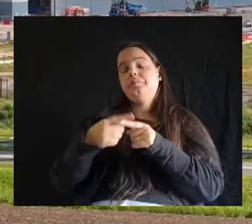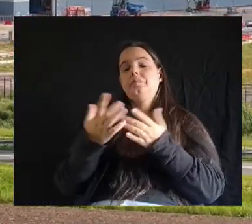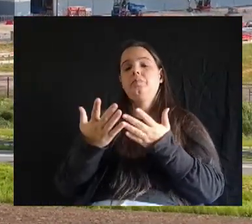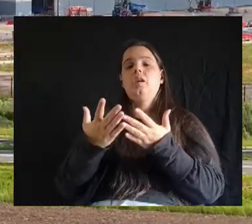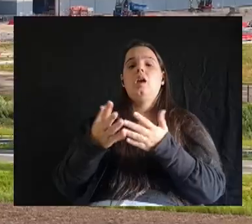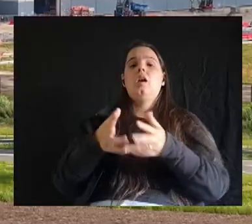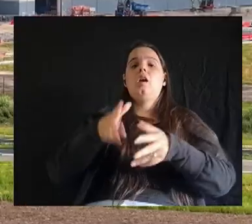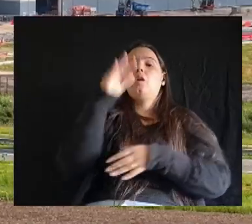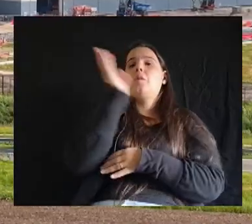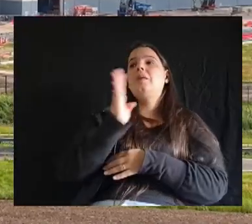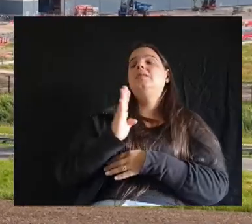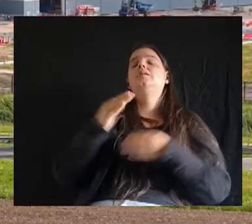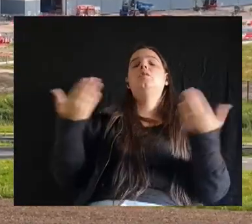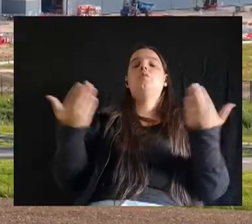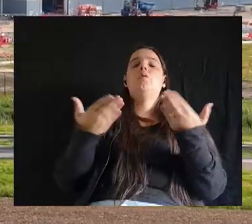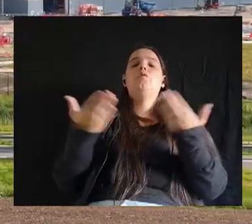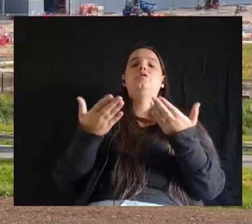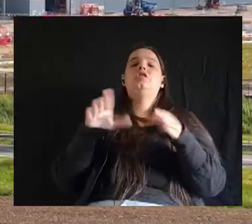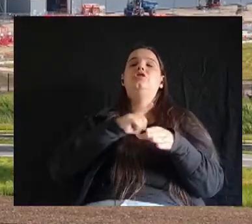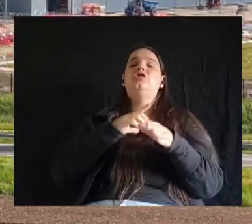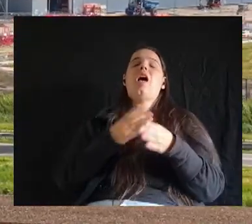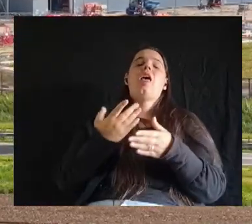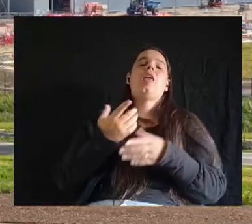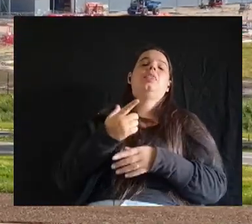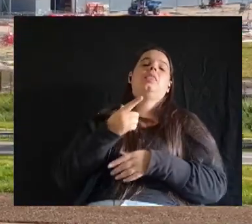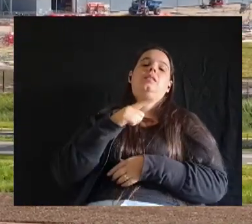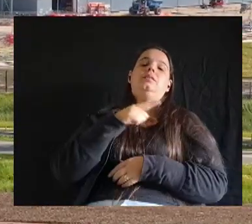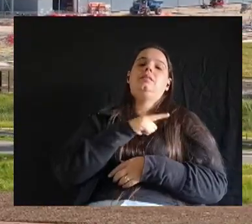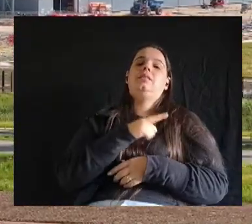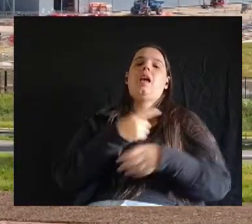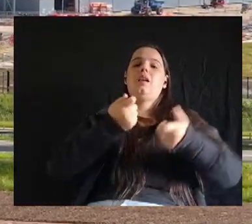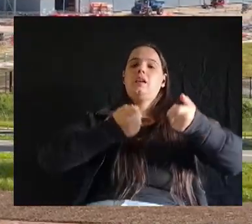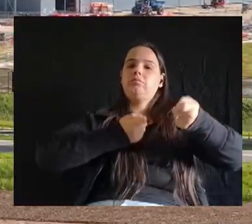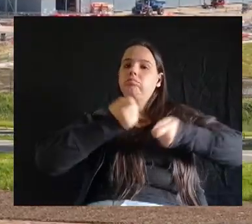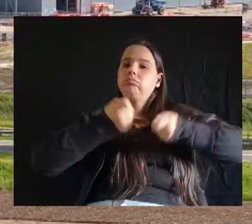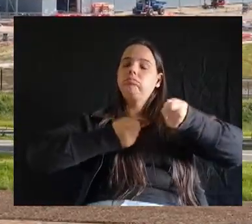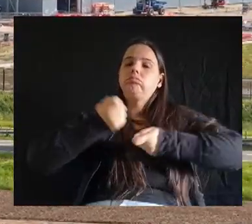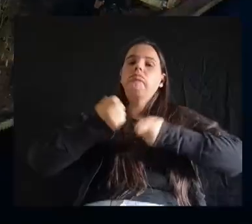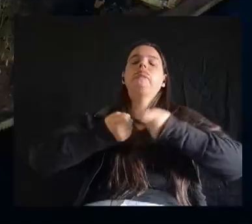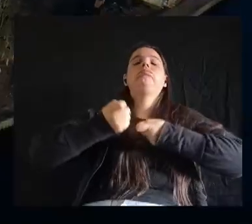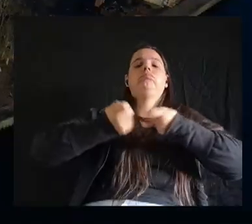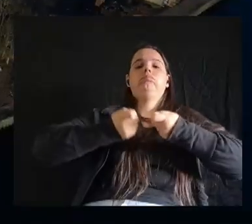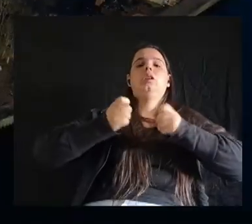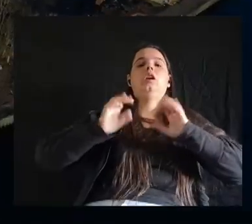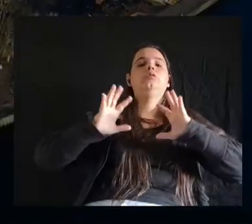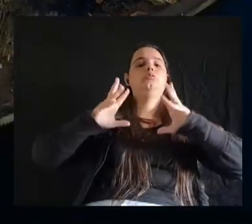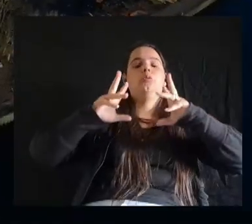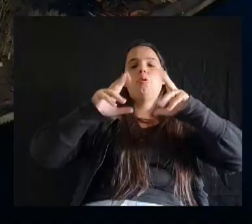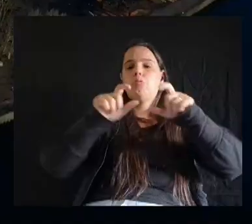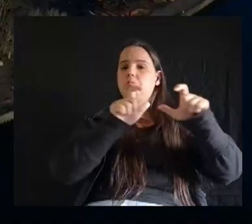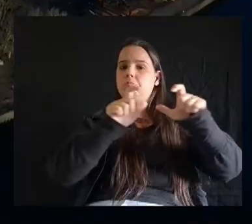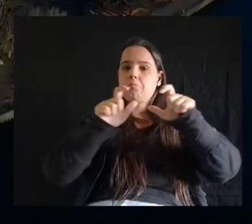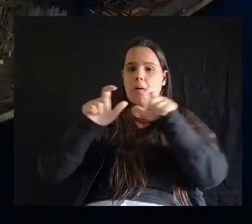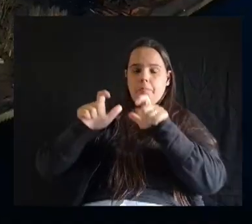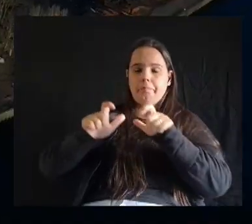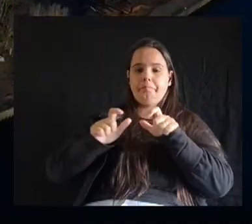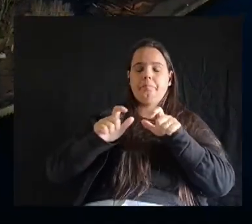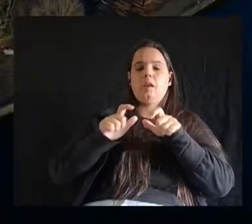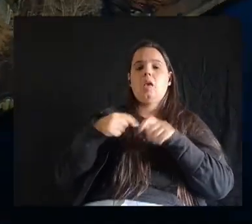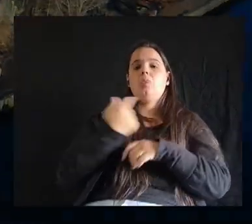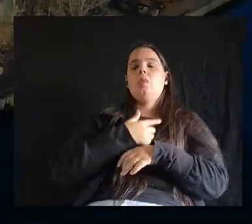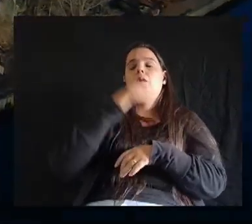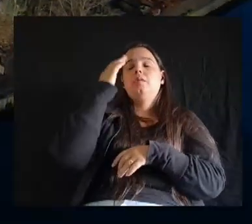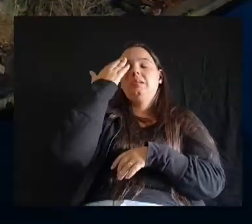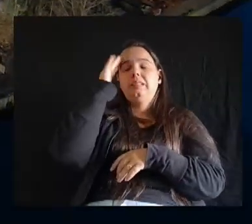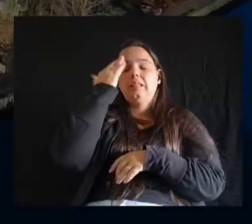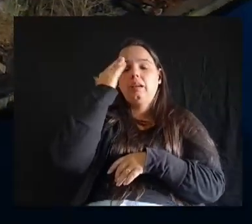já ocupa, né, a liderança nessa infraestrutura em toda a América Latina. Então, a gente precisa ter uma atenção